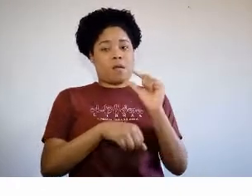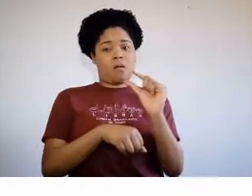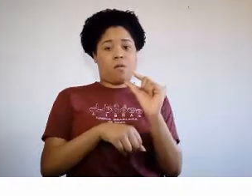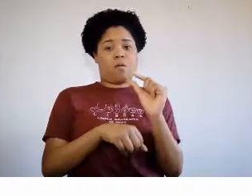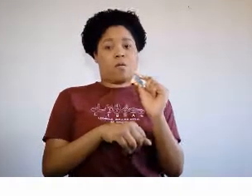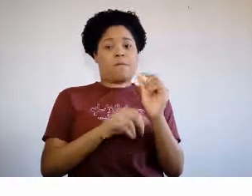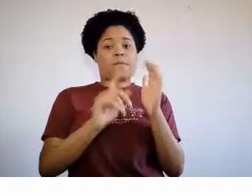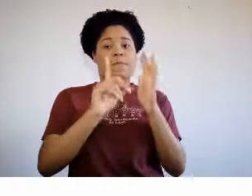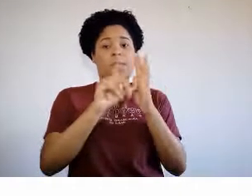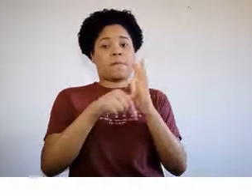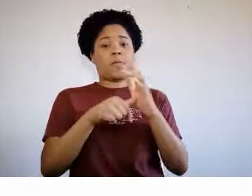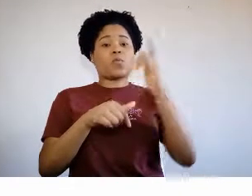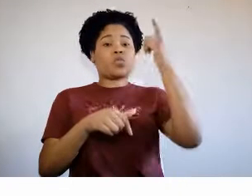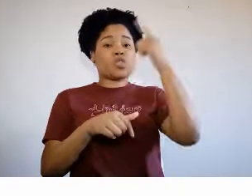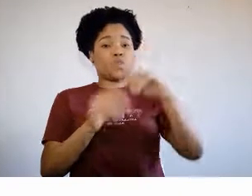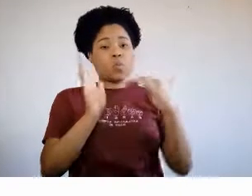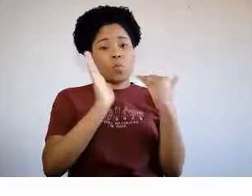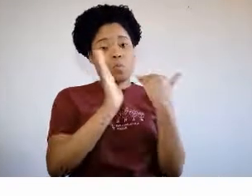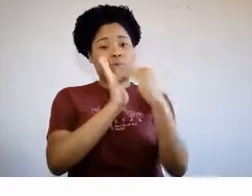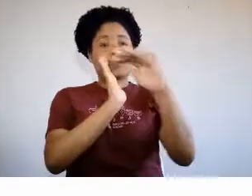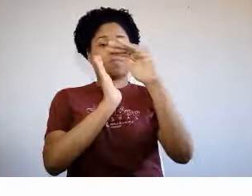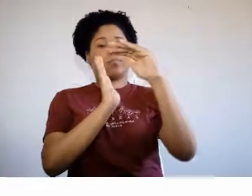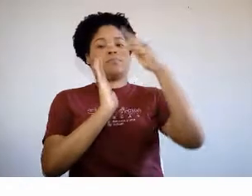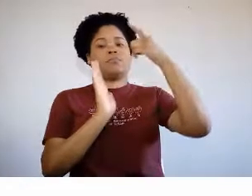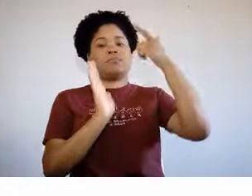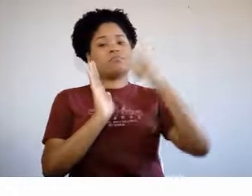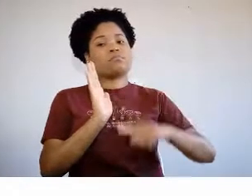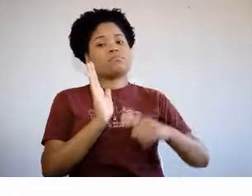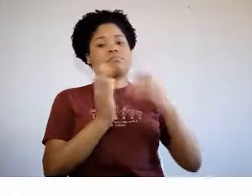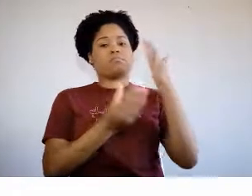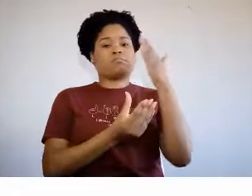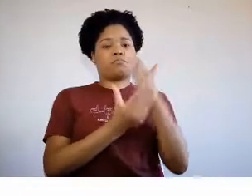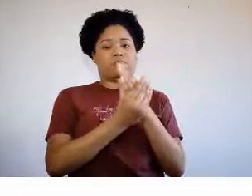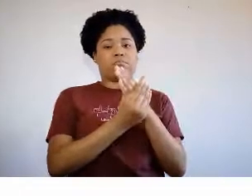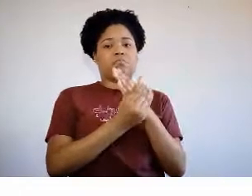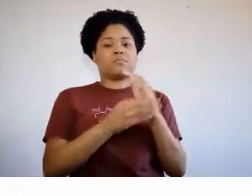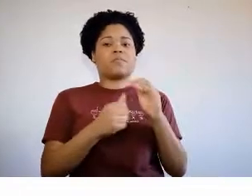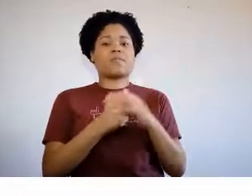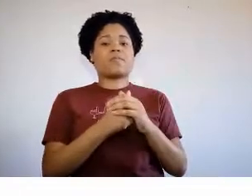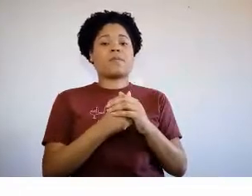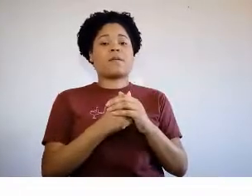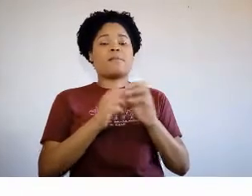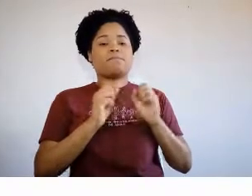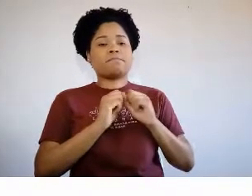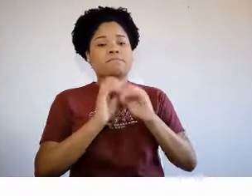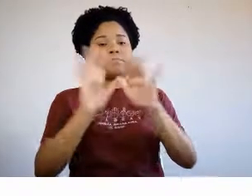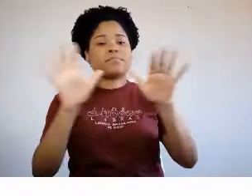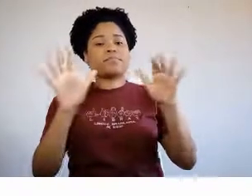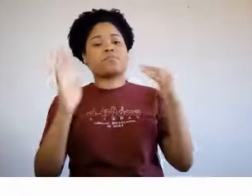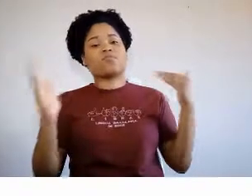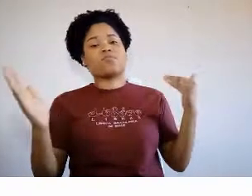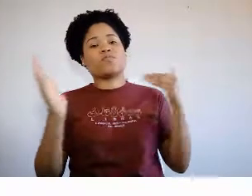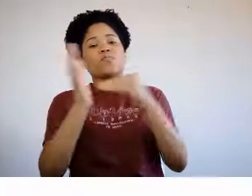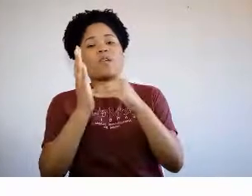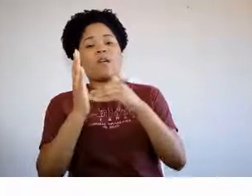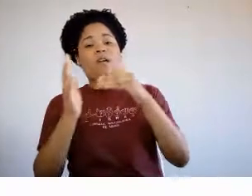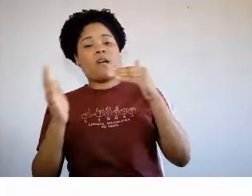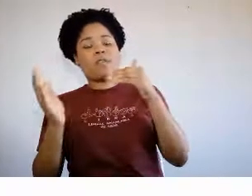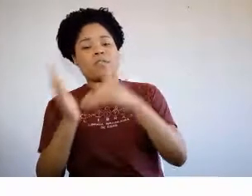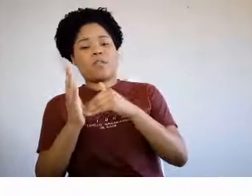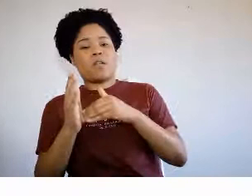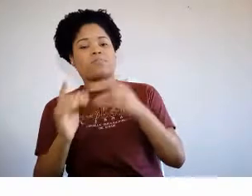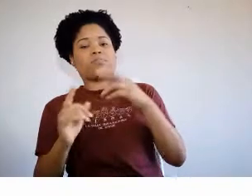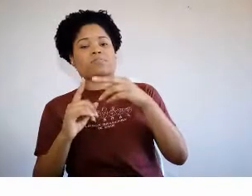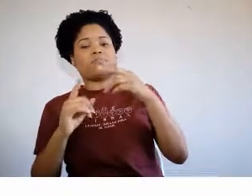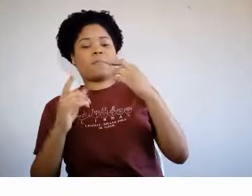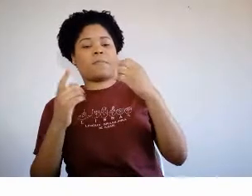tempo aleatório para elas poderem enviar novamente aqueles dados, né? Para que eles possam chegar